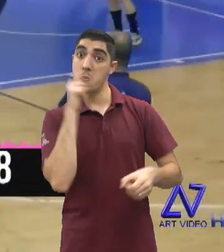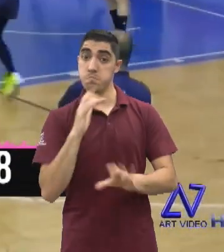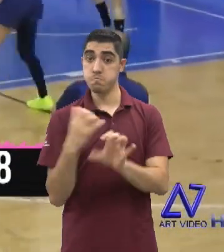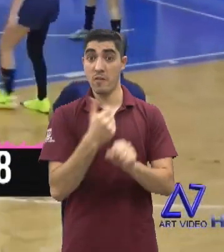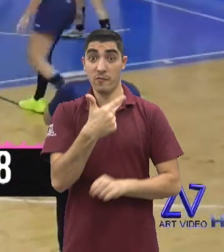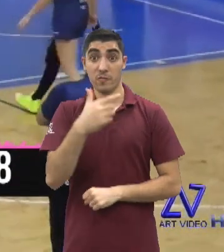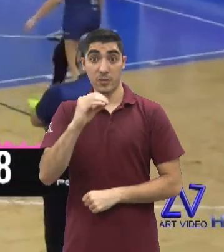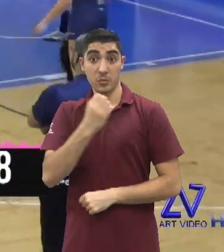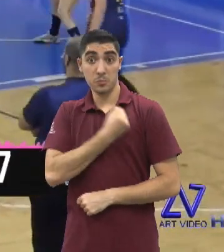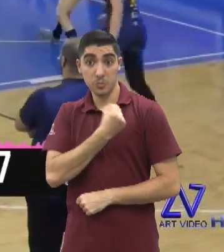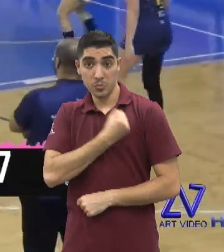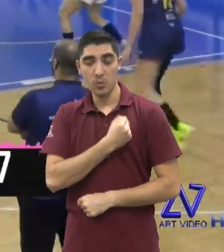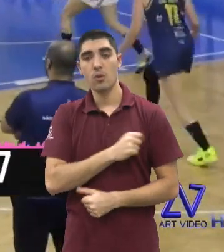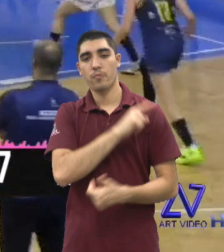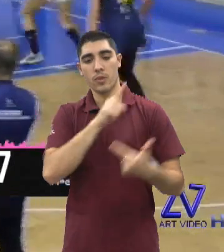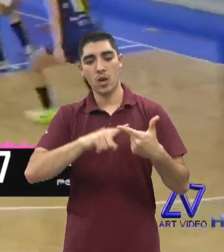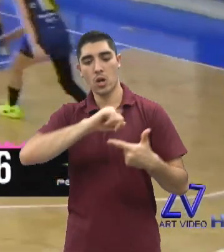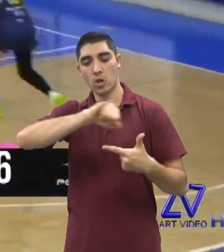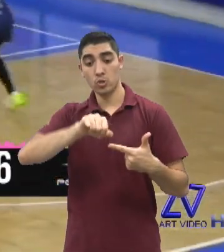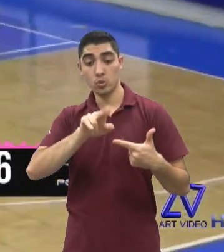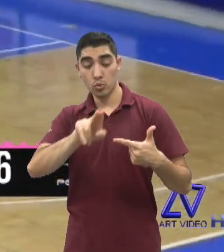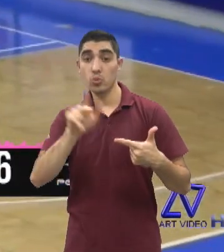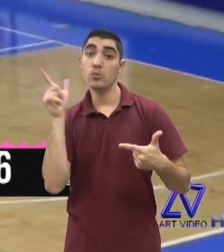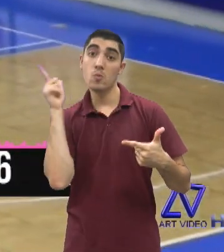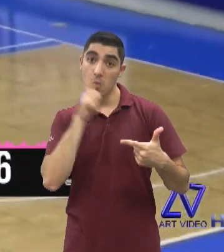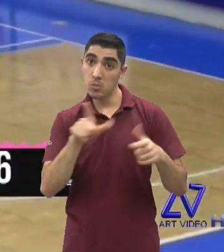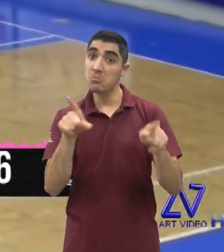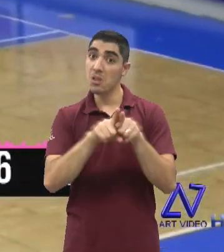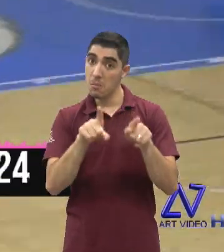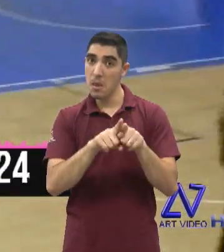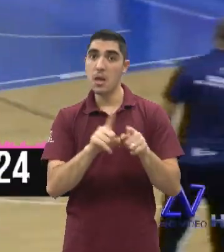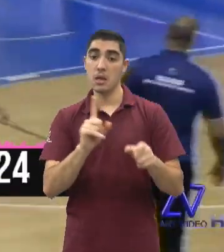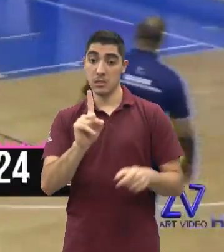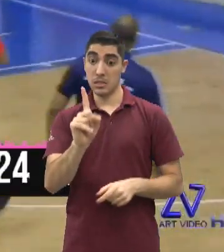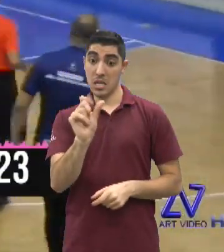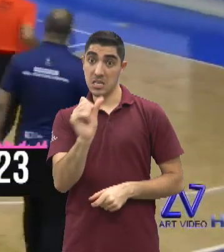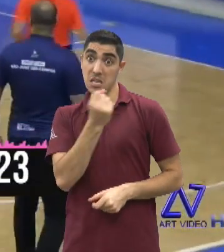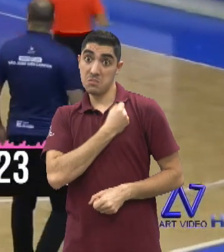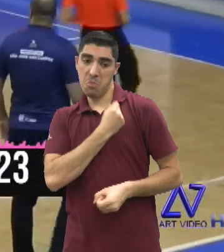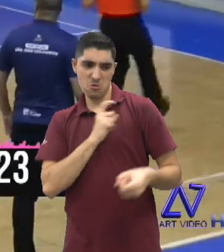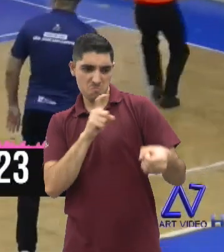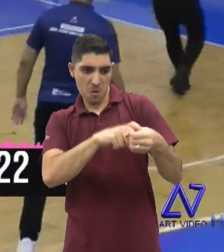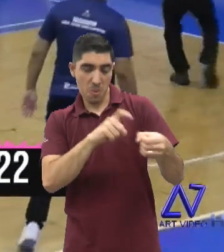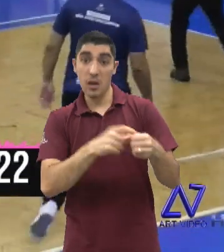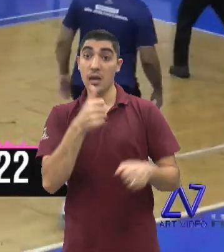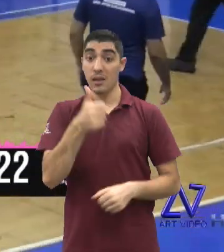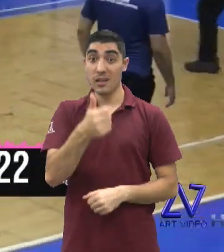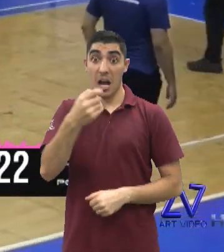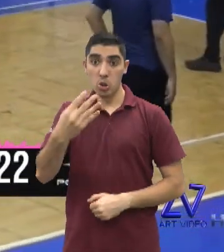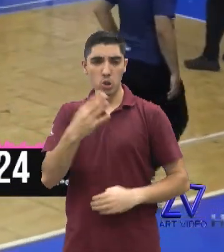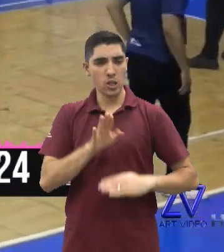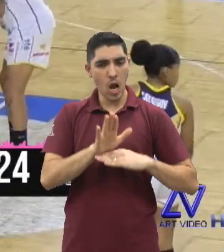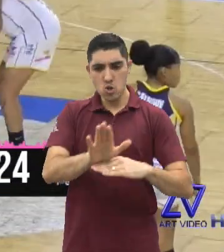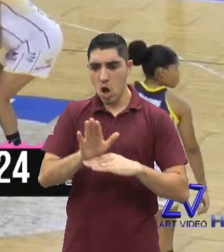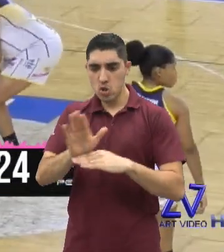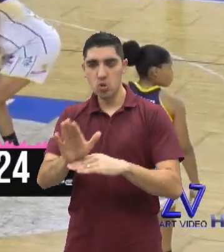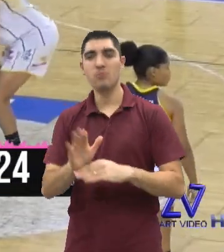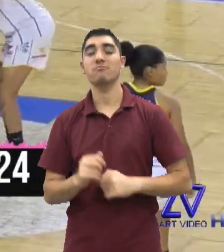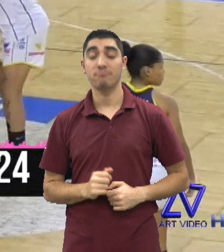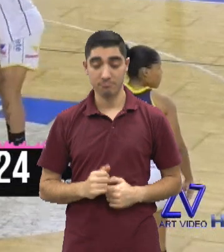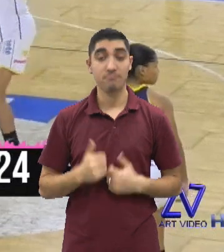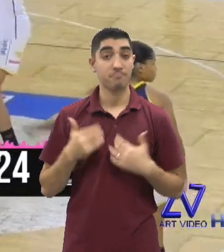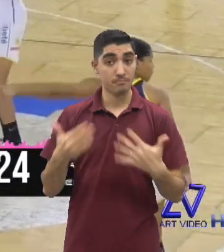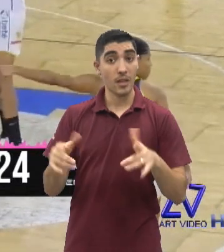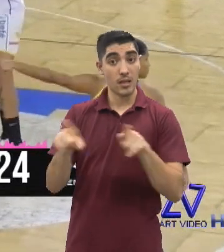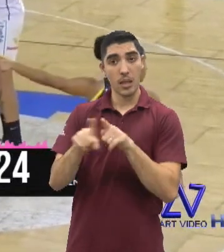além da ala pivô Ju Souza, que conquistou um double-double com 16 pontos e 14 rebotes. Com a vitória, o São José aparece na terceira posição